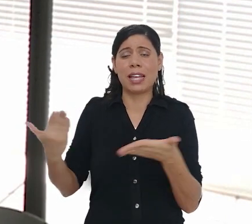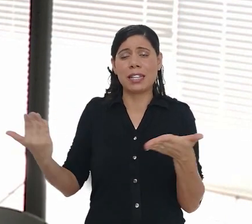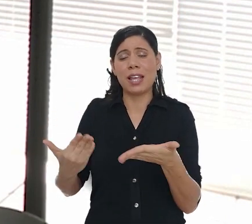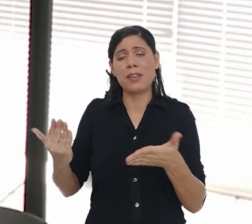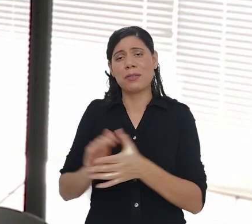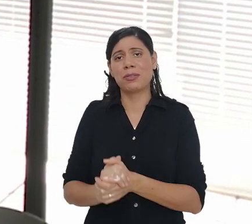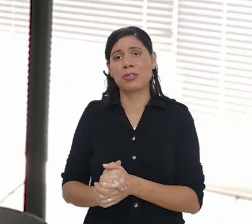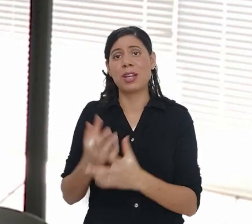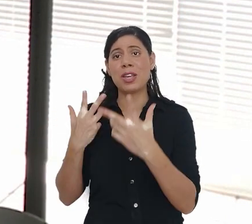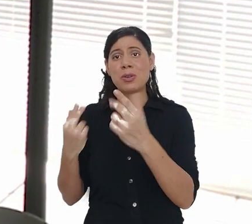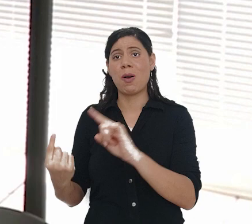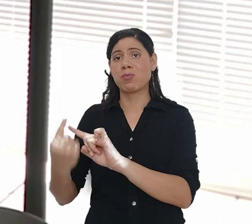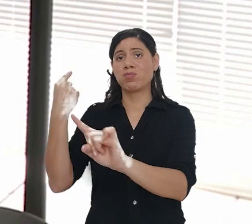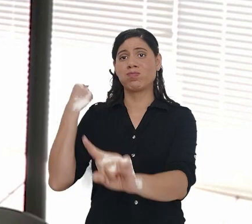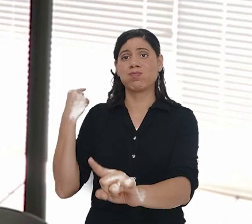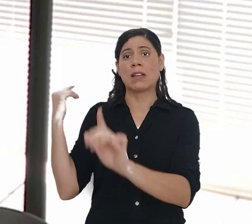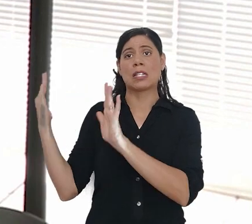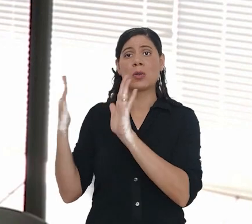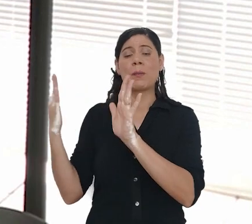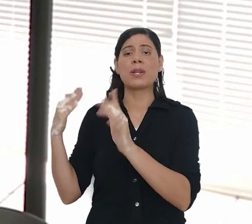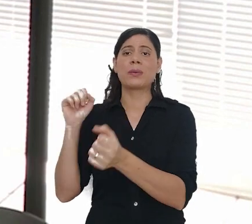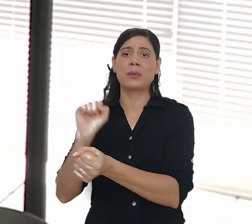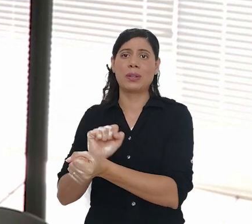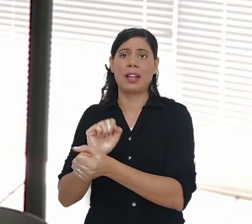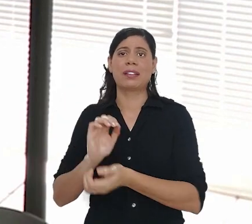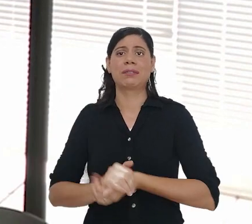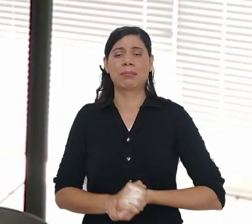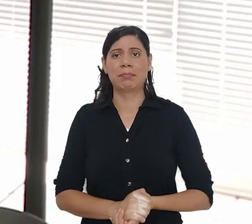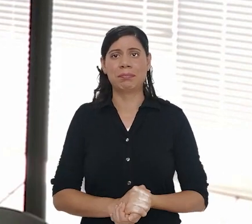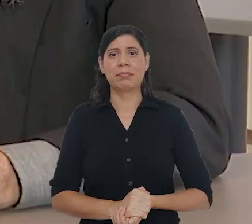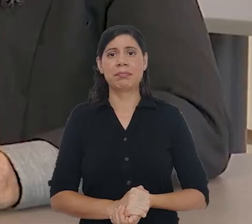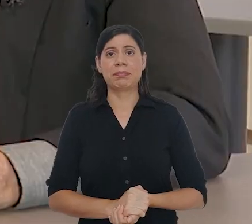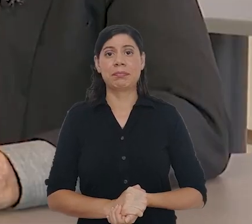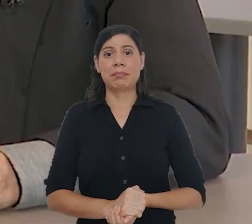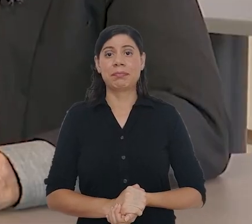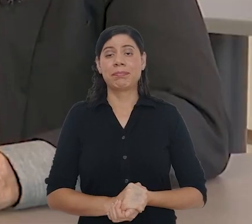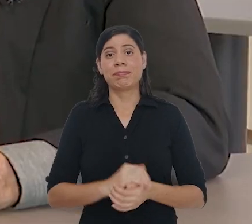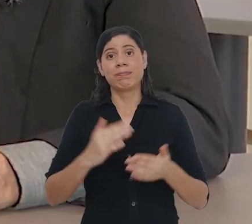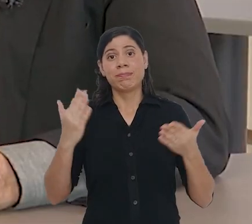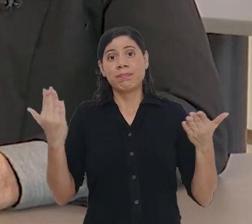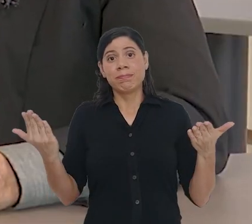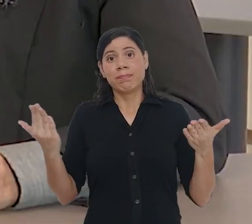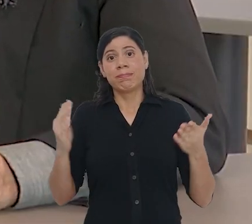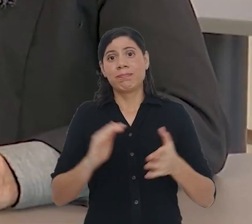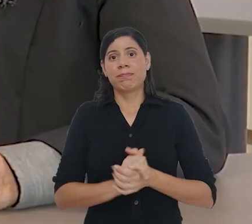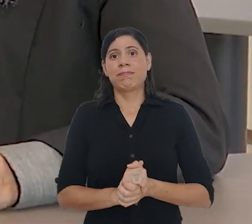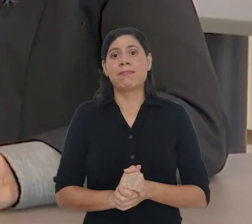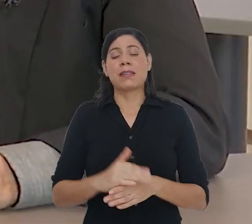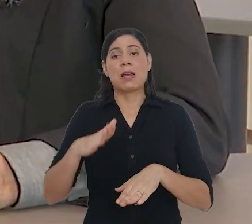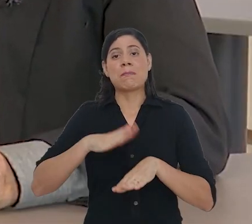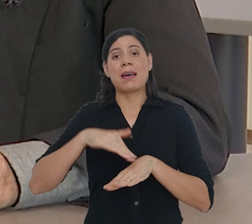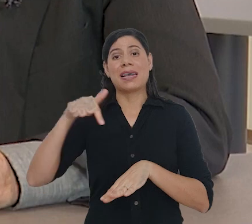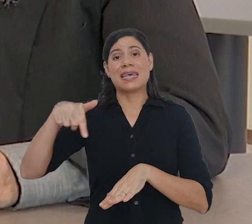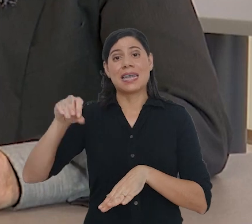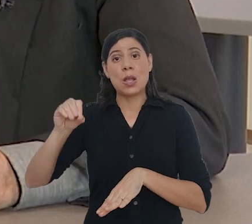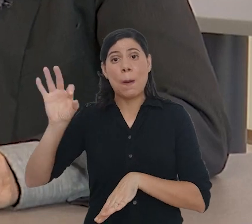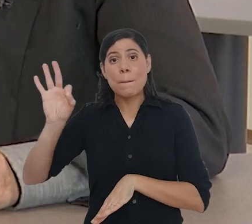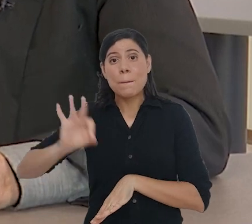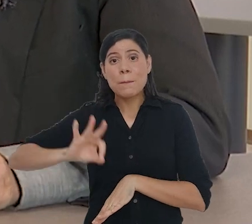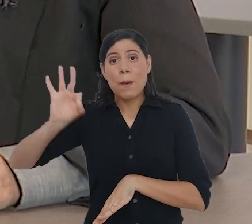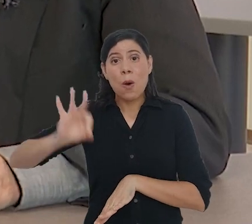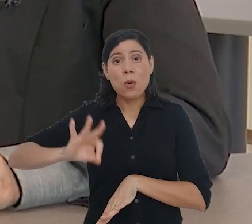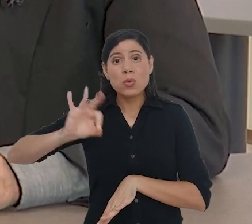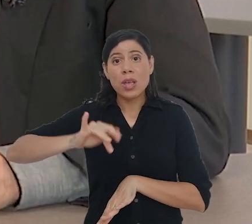época da escravidão clássica, né? Então, mais de 70%